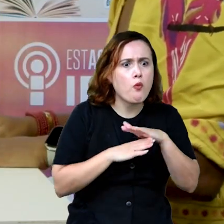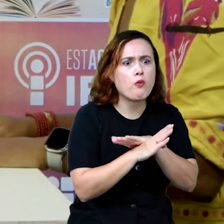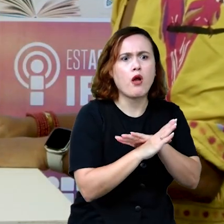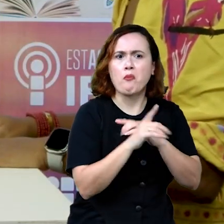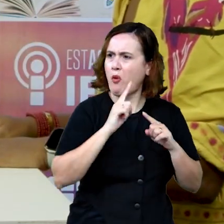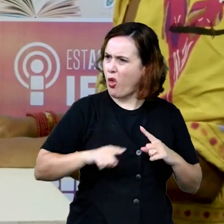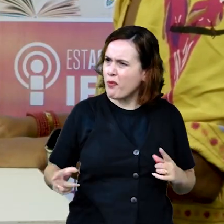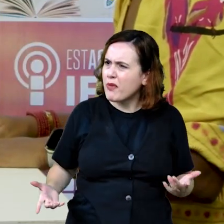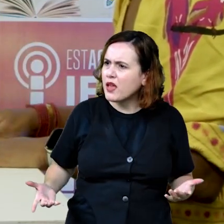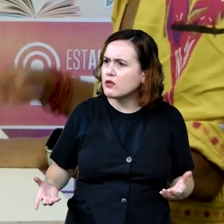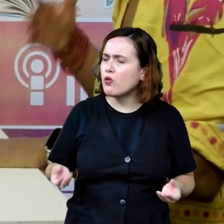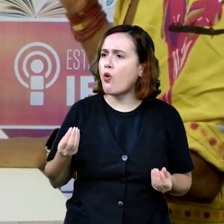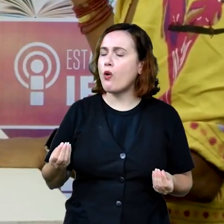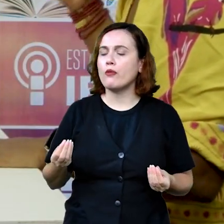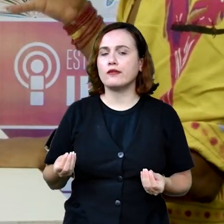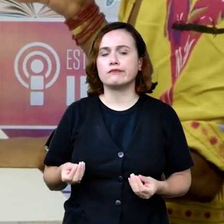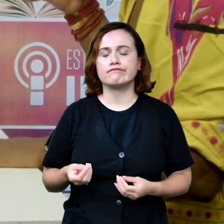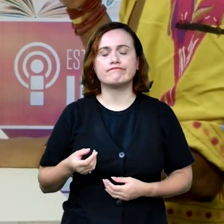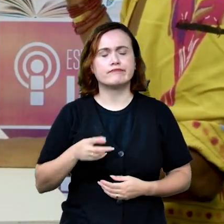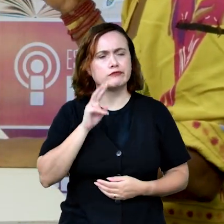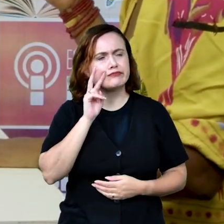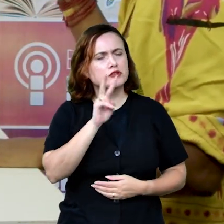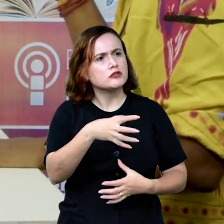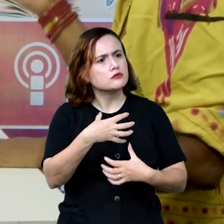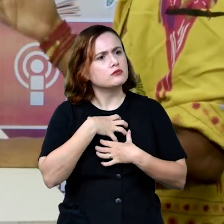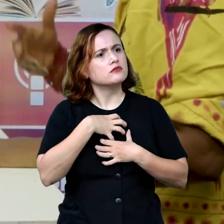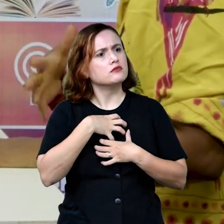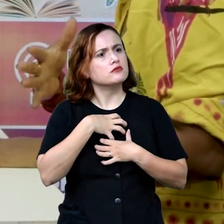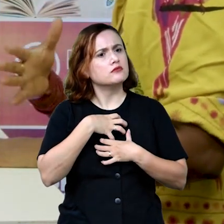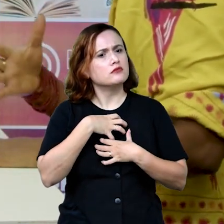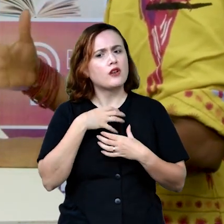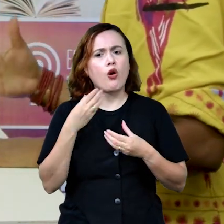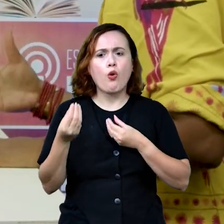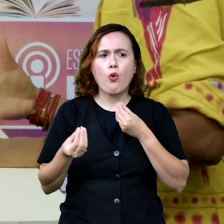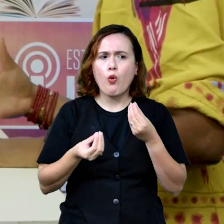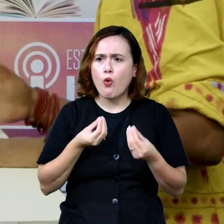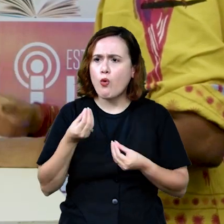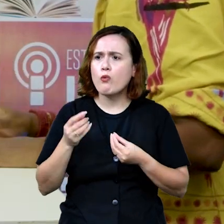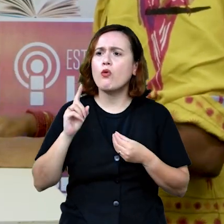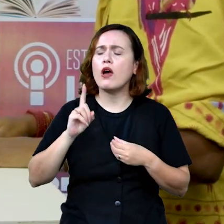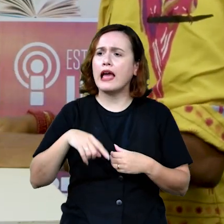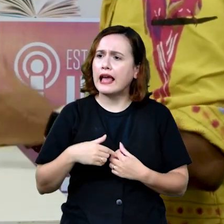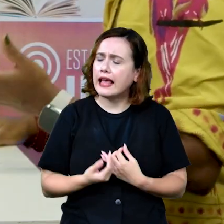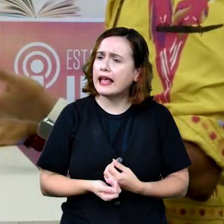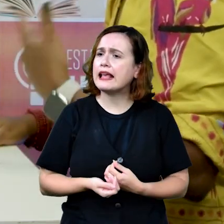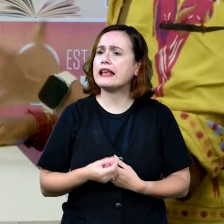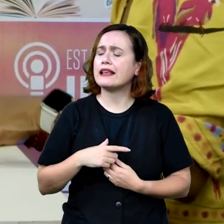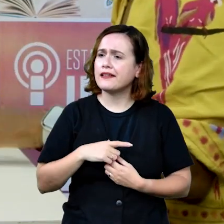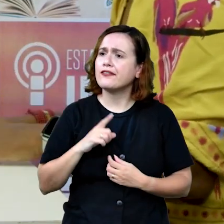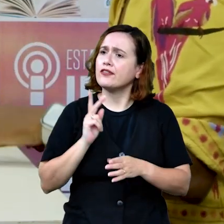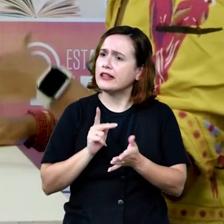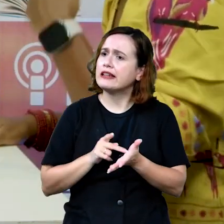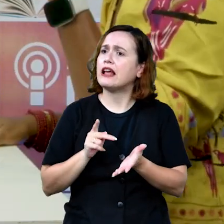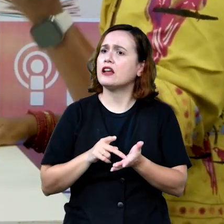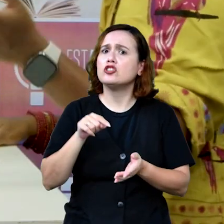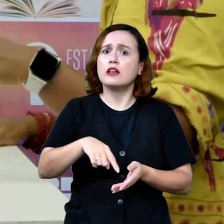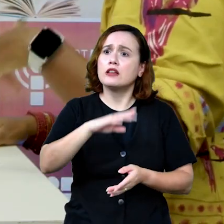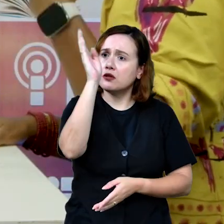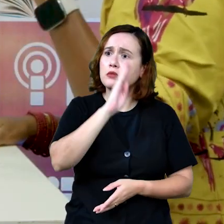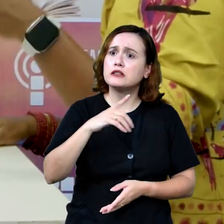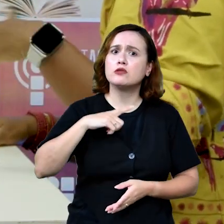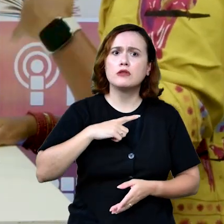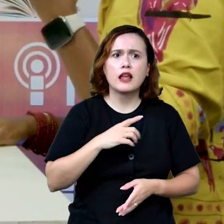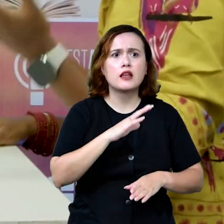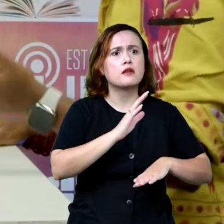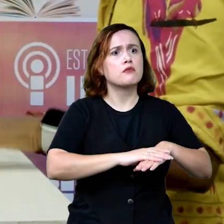fiquei pensando sobre isso, né? Como que a mão de obra negra está presente em todos os lugares desse país e muitas vezes, né, seja um prédio